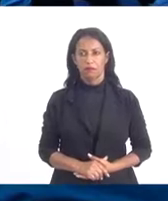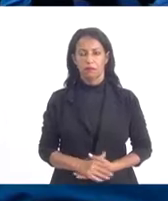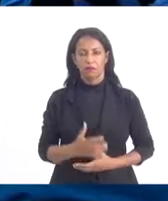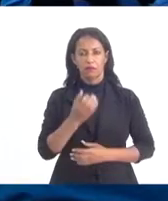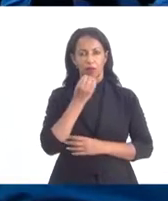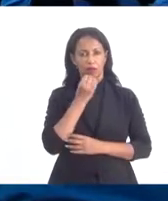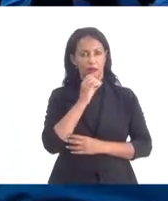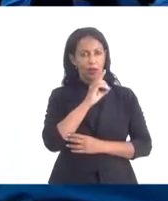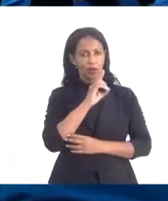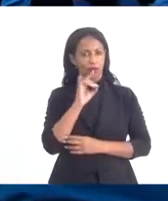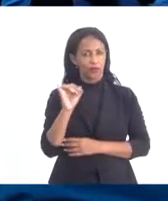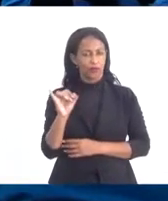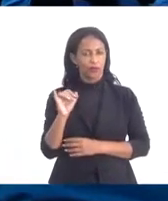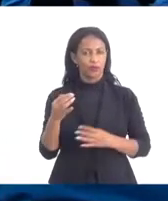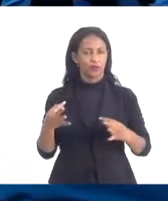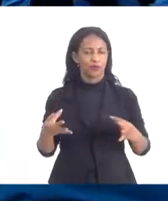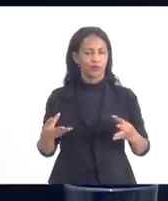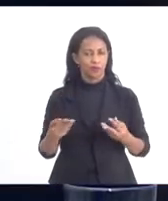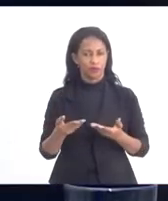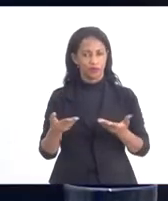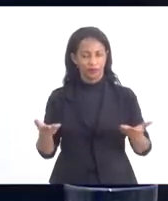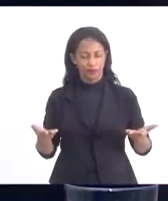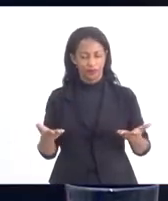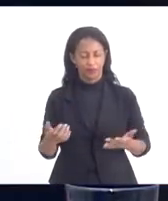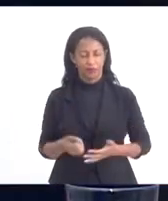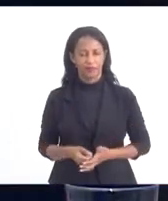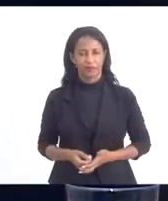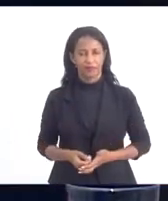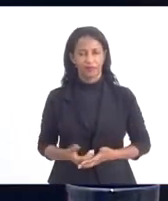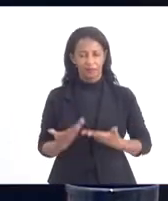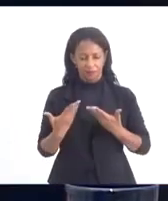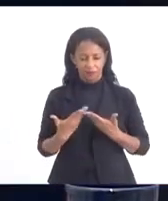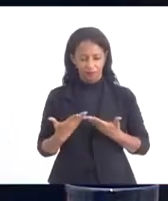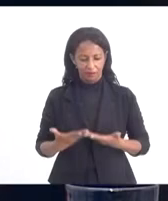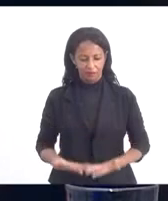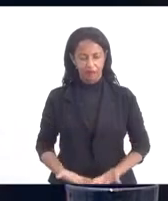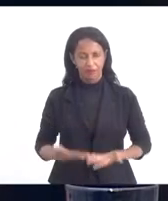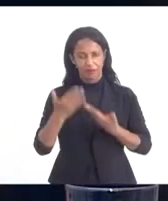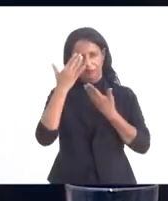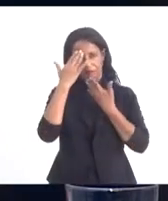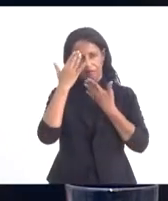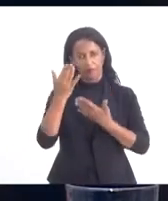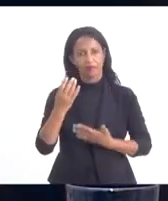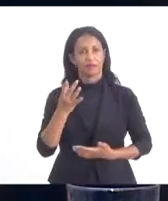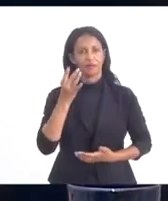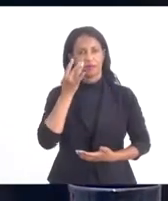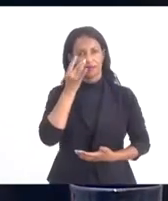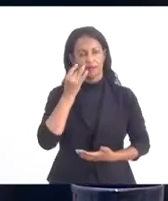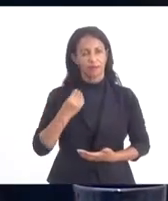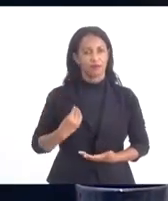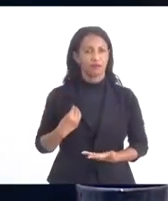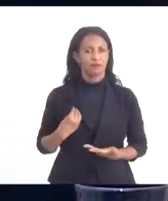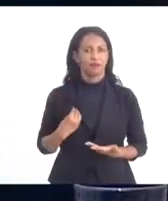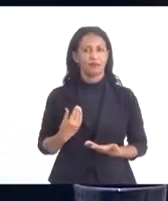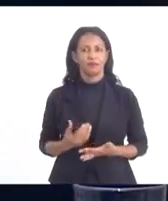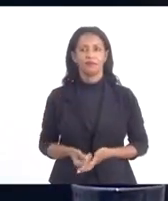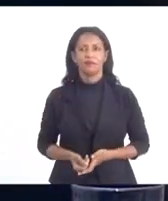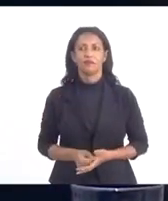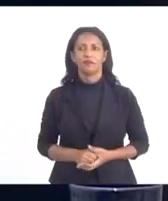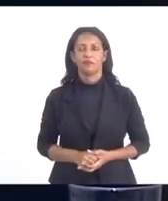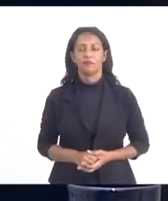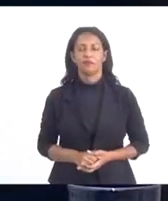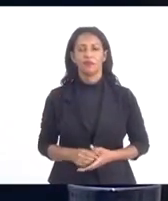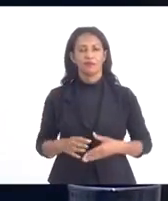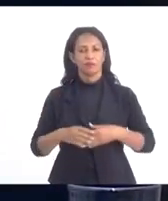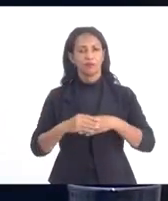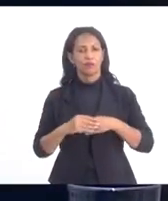Bom dia a todas e todos. Quero aqui agradecer a presença. Quero saudar o